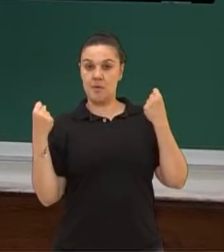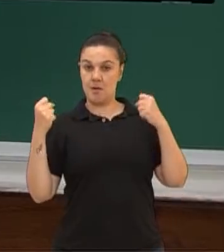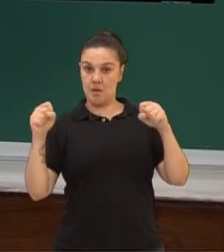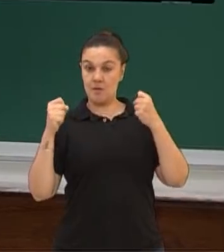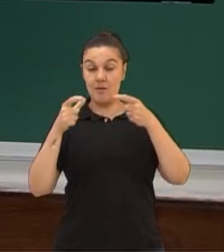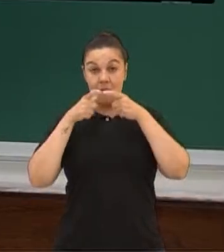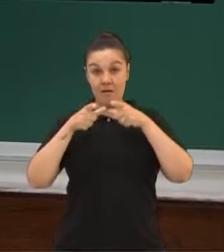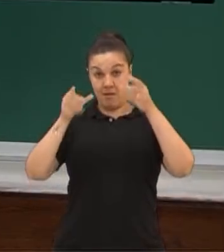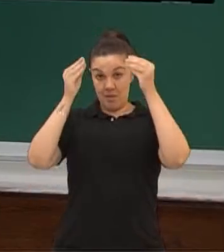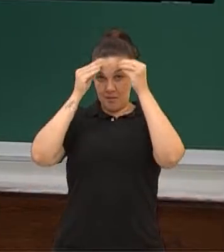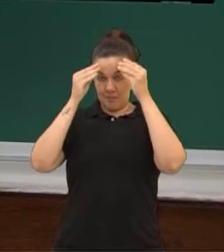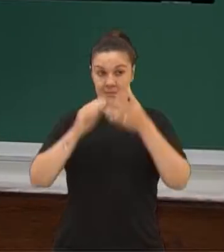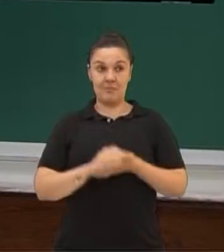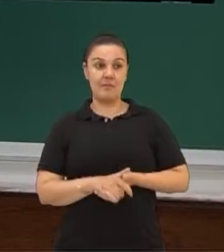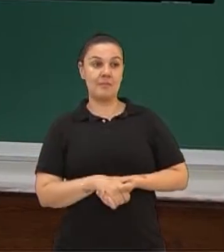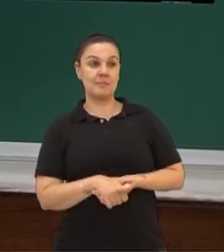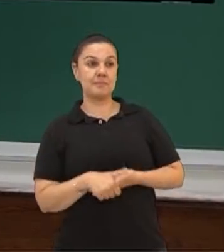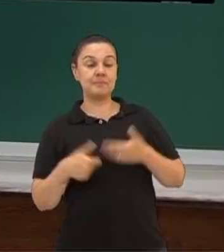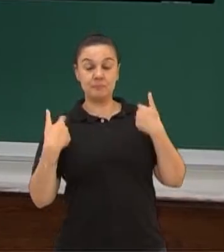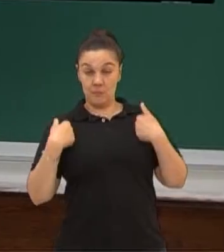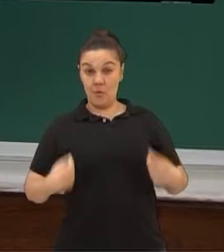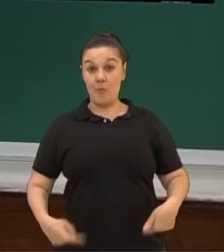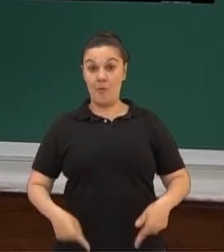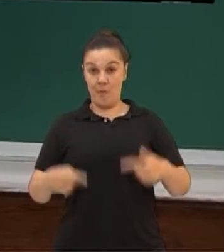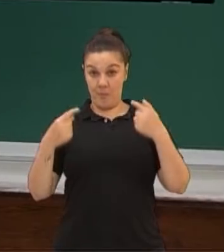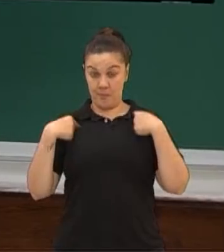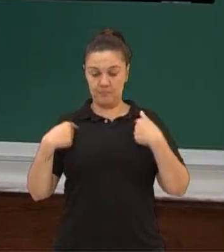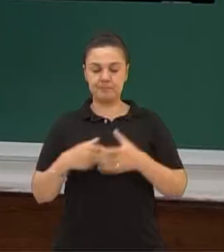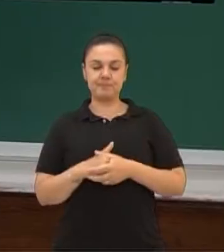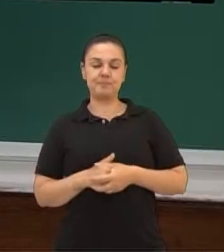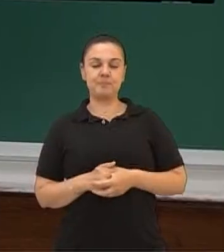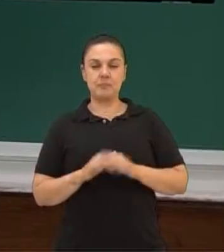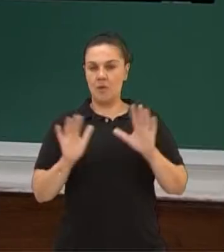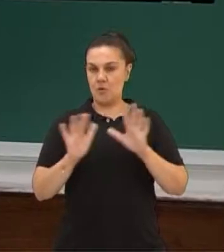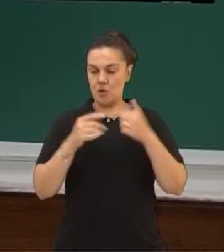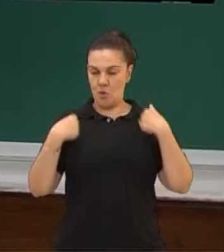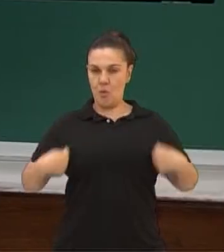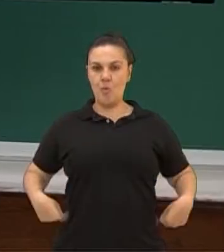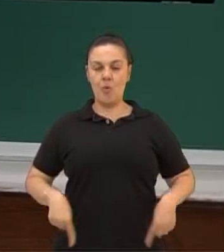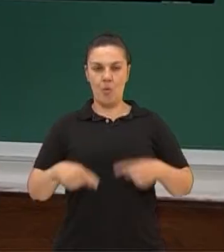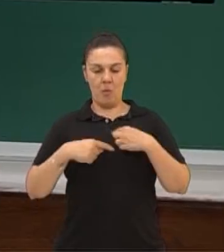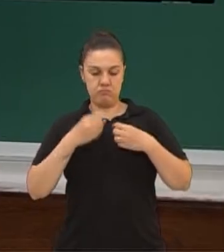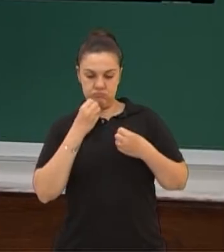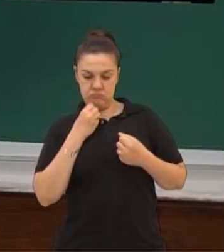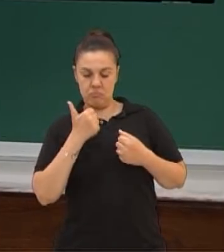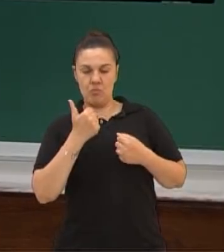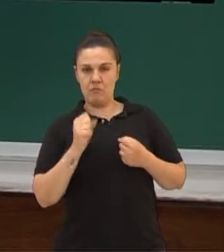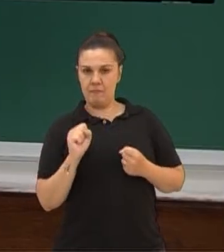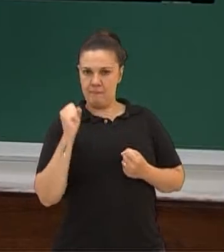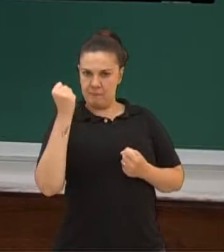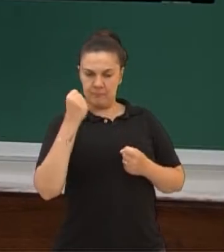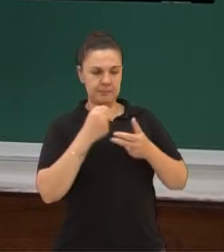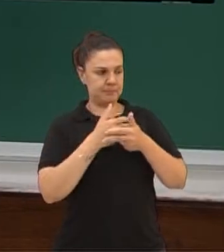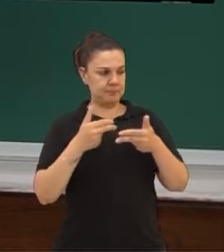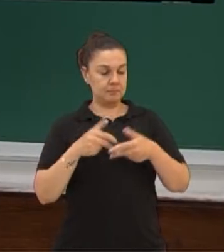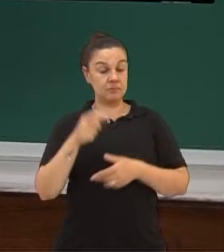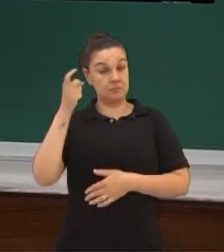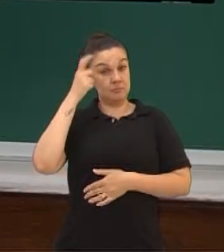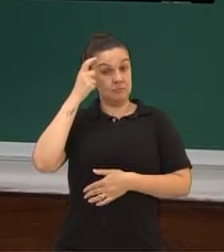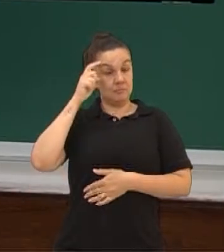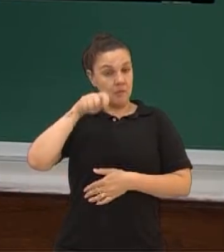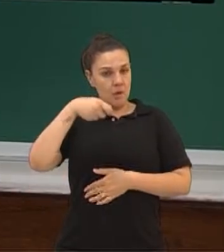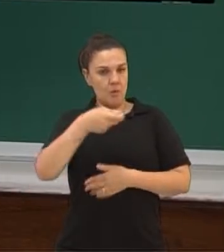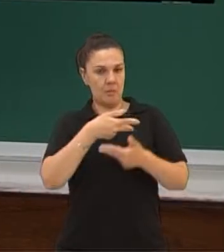enquanto linguagem corporal, não somente um corpo fisicamente preparado e somente pensando,